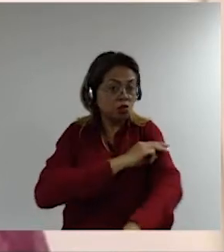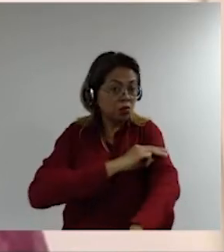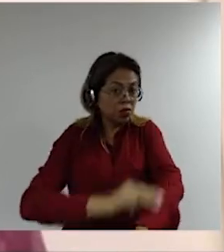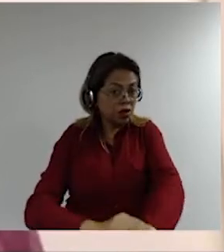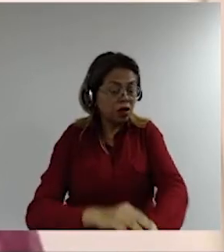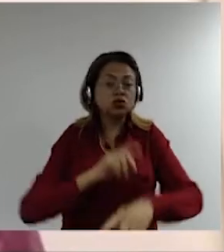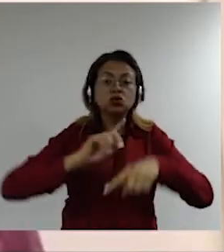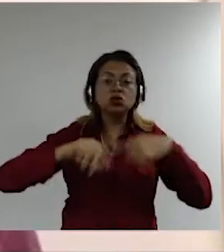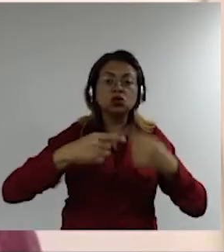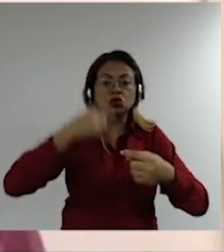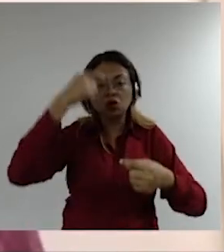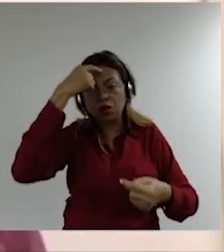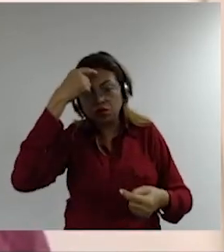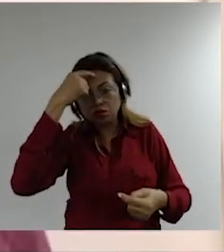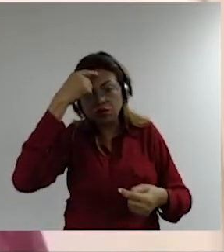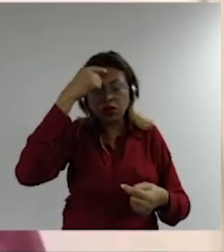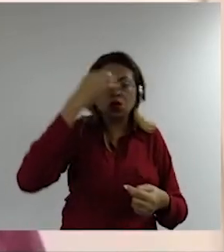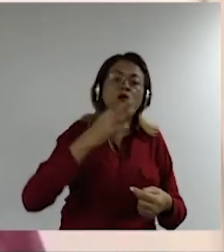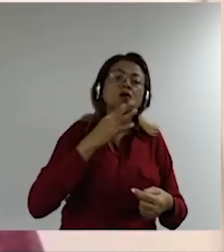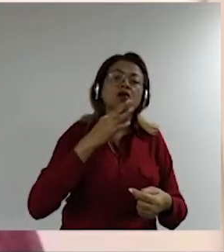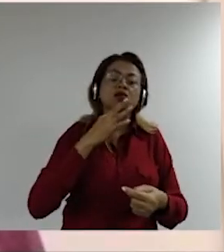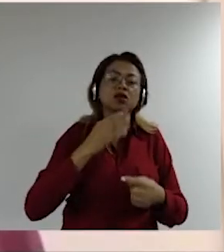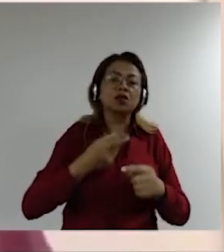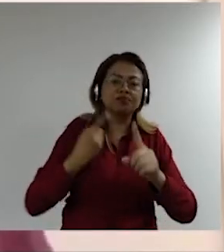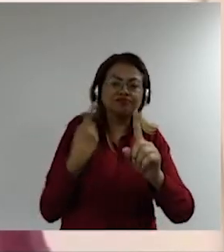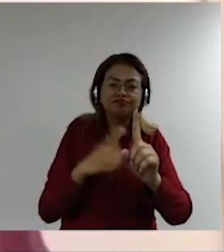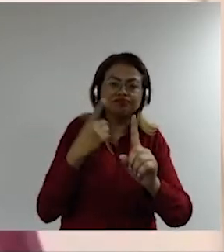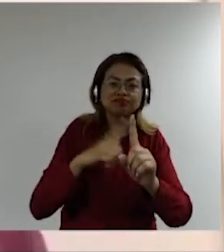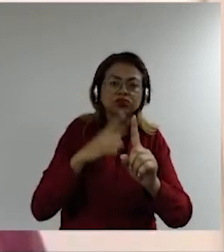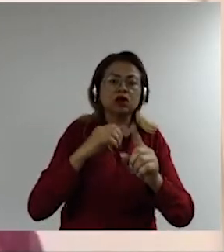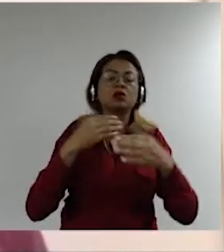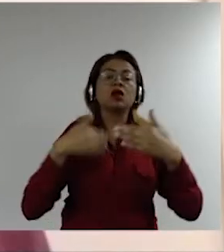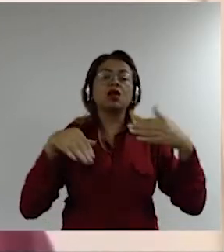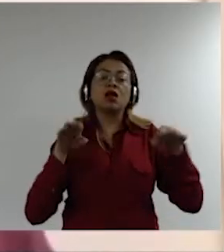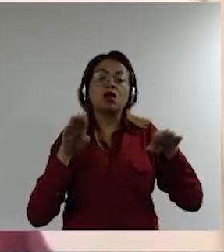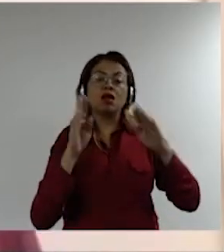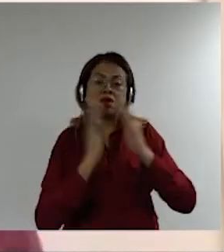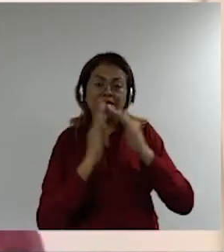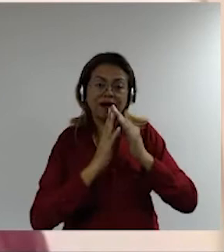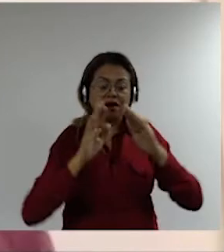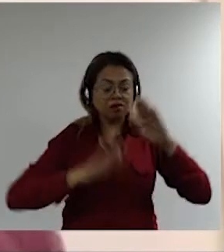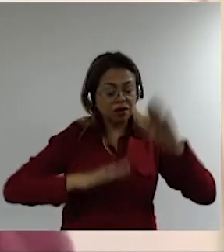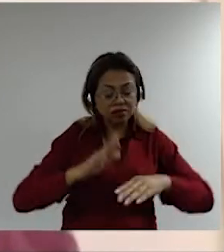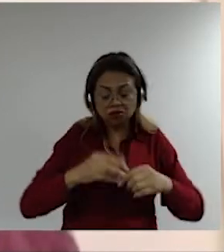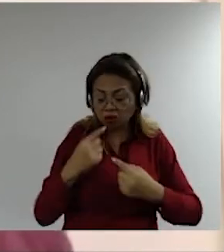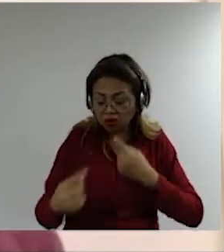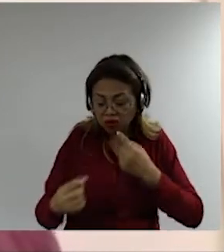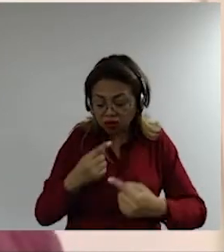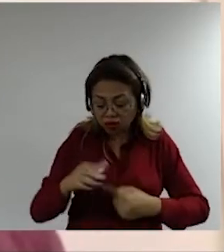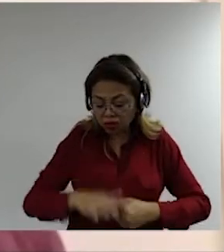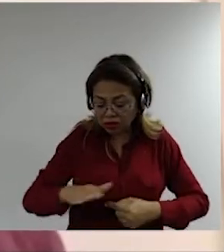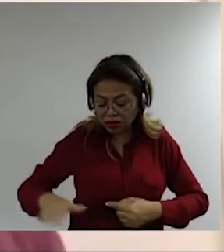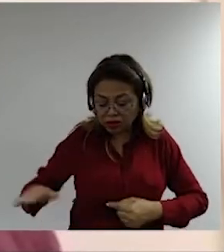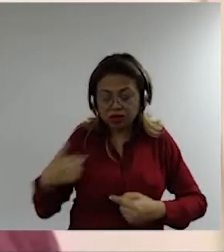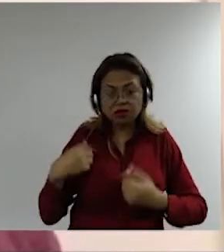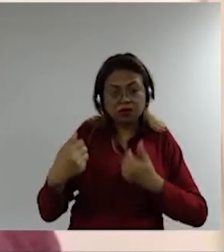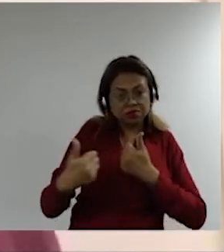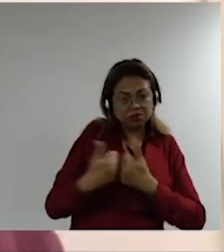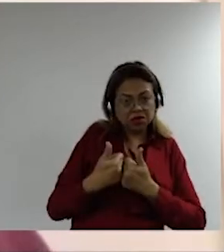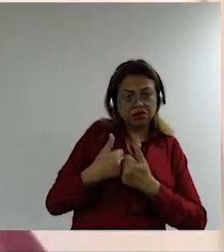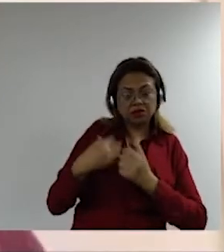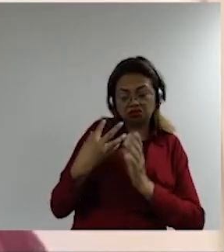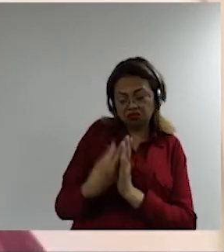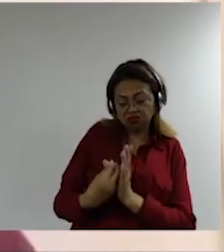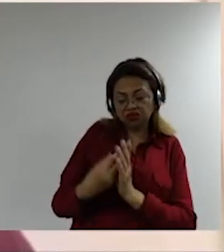mais desafiadores. Em casa, nós usamos um modo mais primitivo de fala, a criança usa um modo mais aproximativo. Não é? Quando